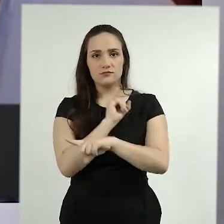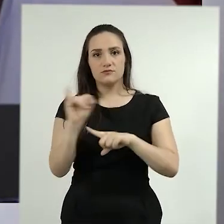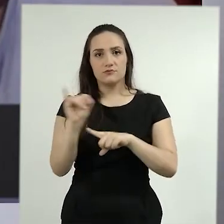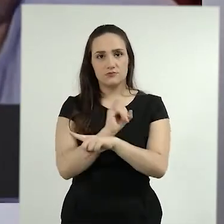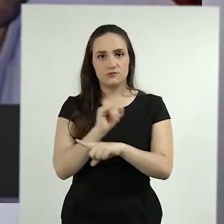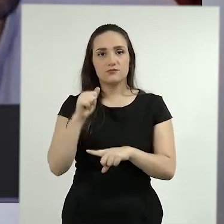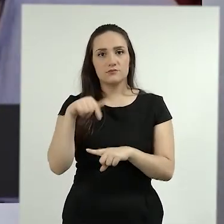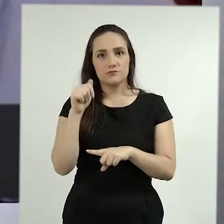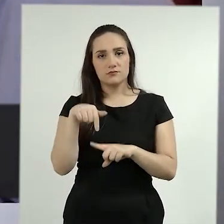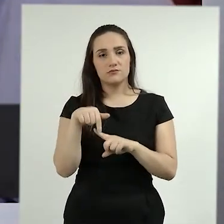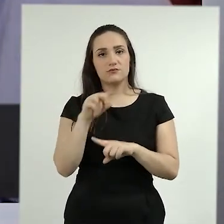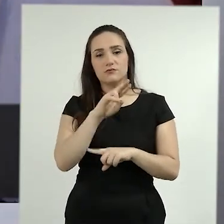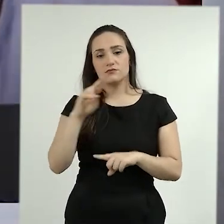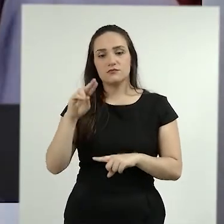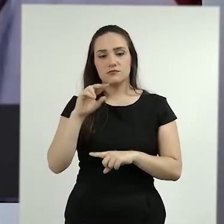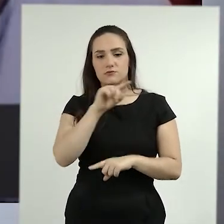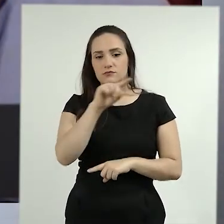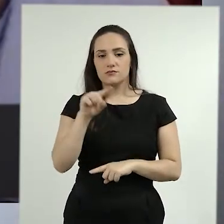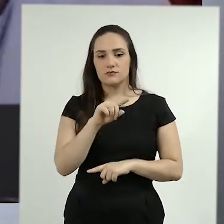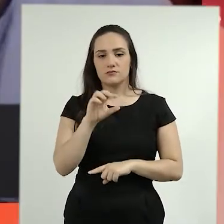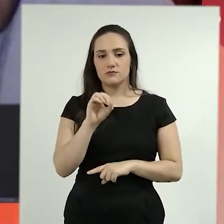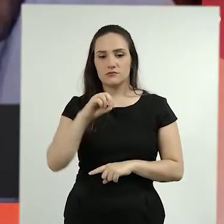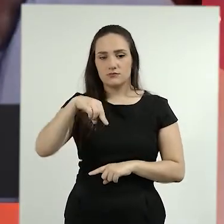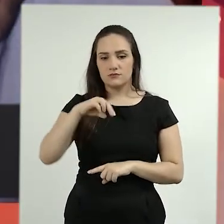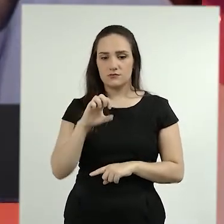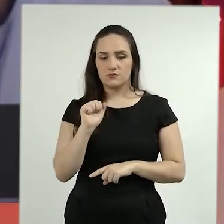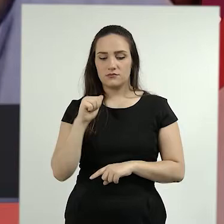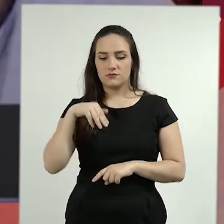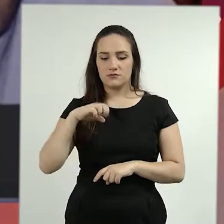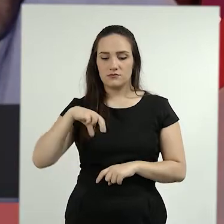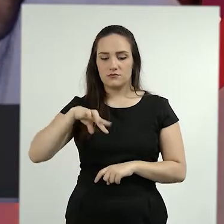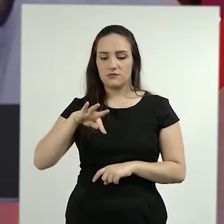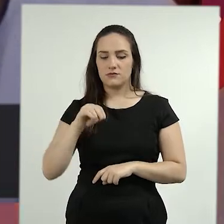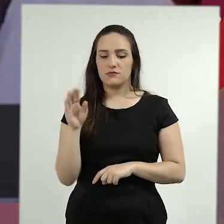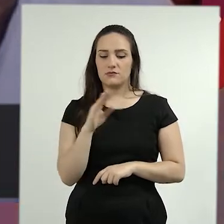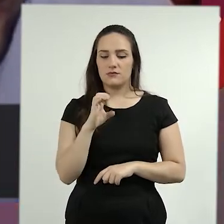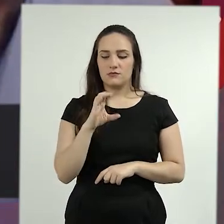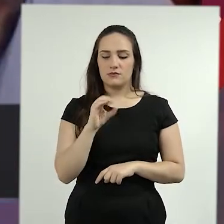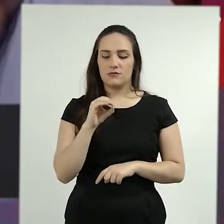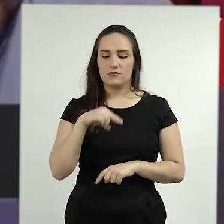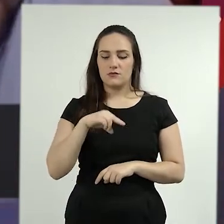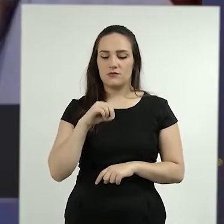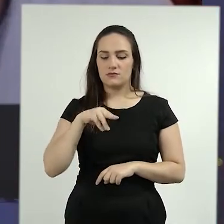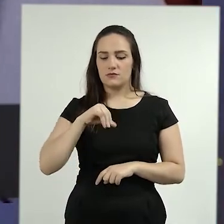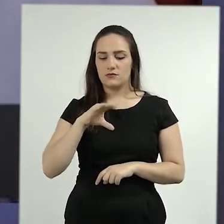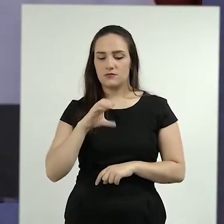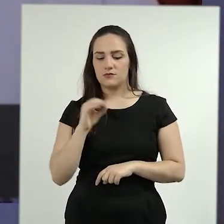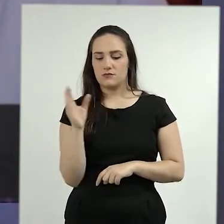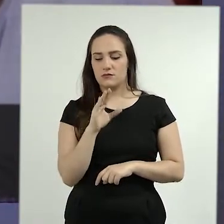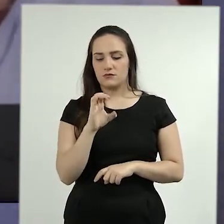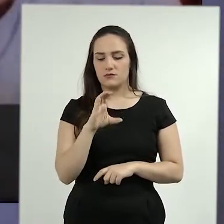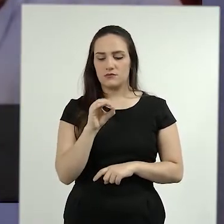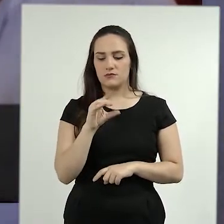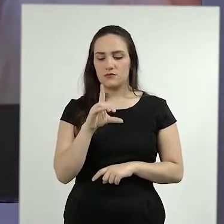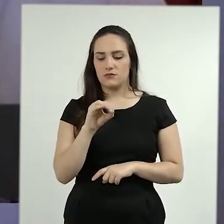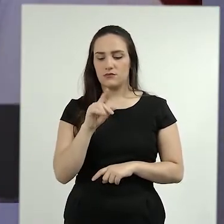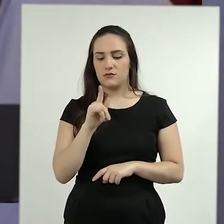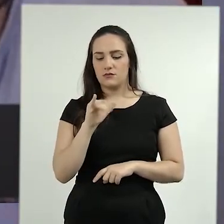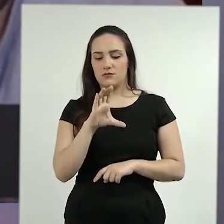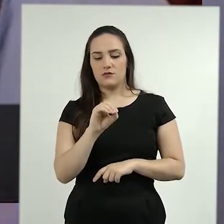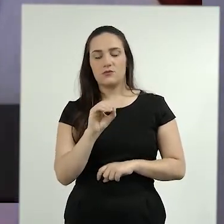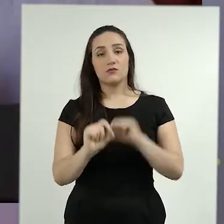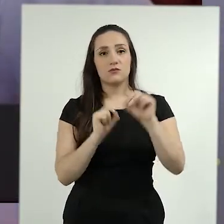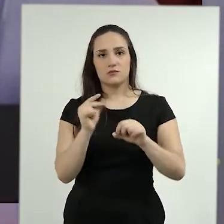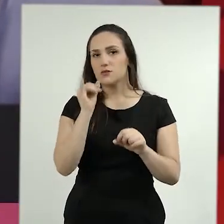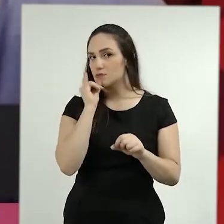uma ferramenta de gestão pública chamada zoneamento econômico ecológico. E aí vai naquele assunto